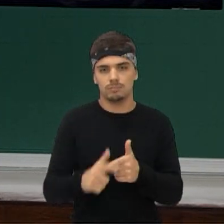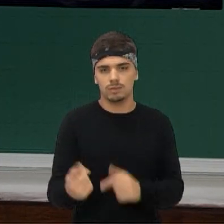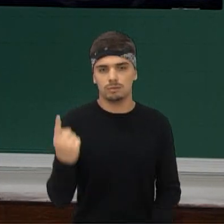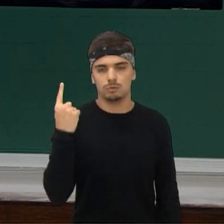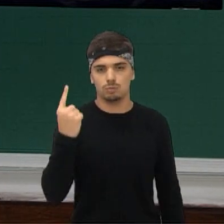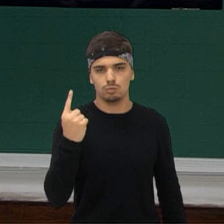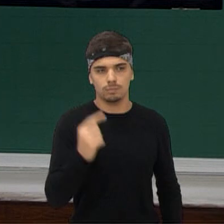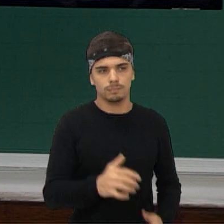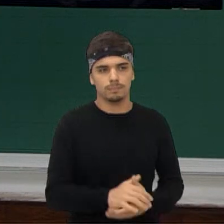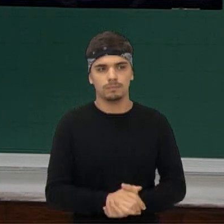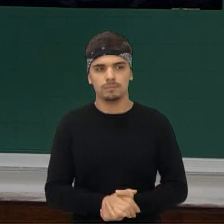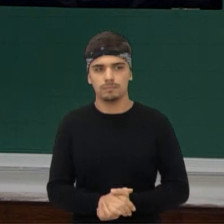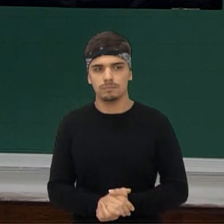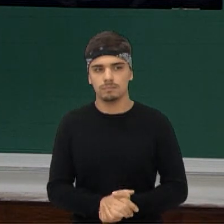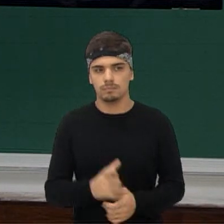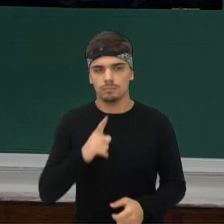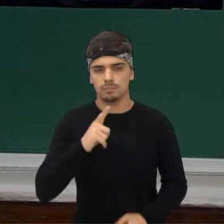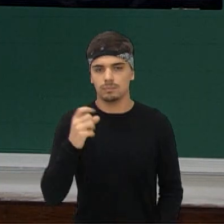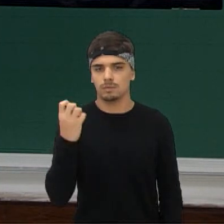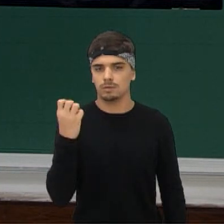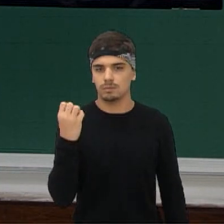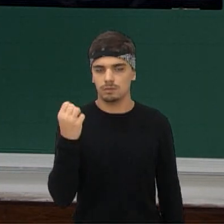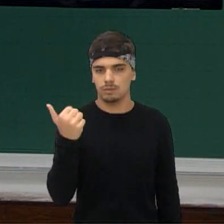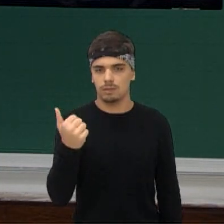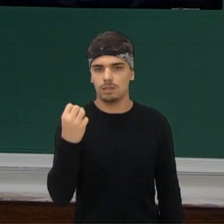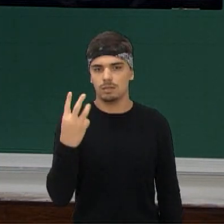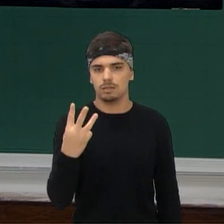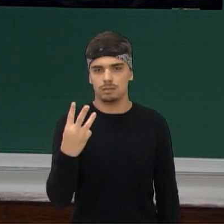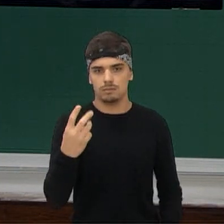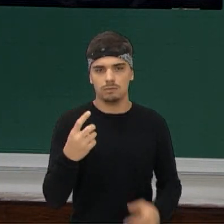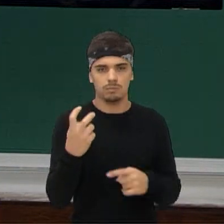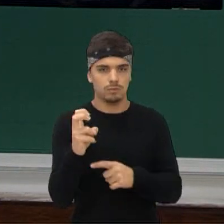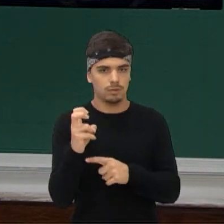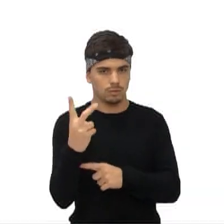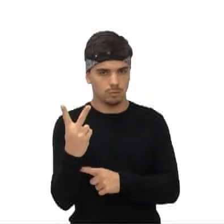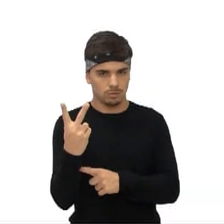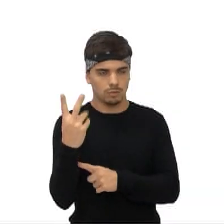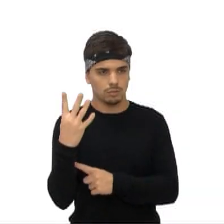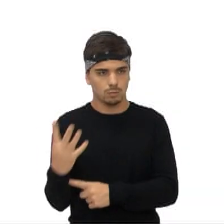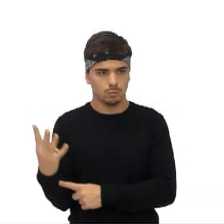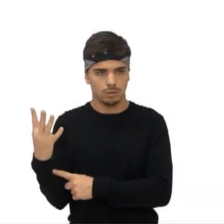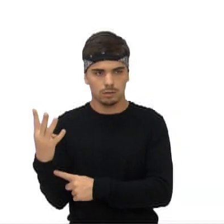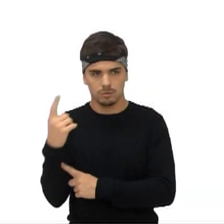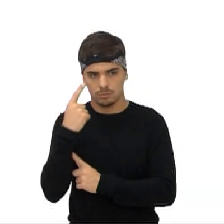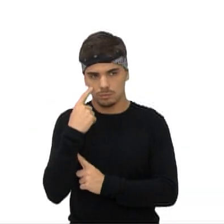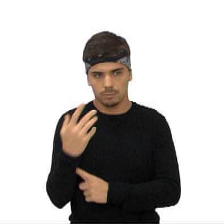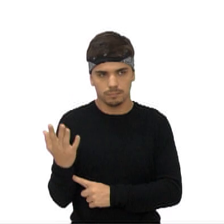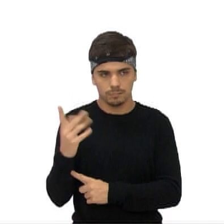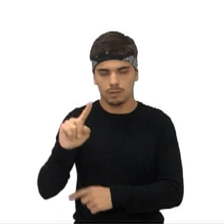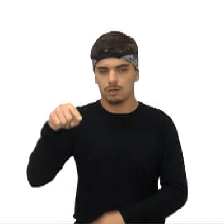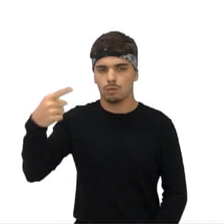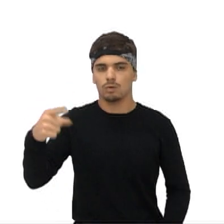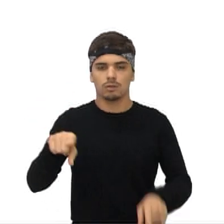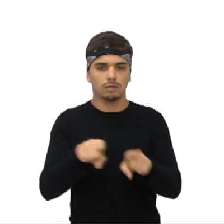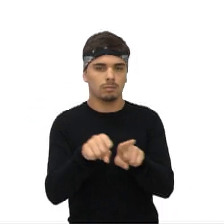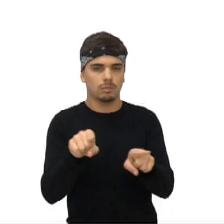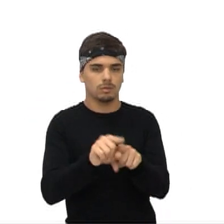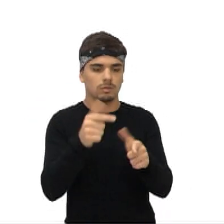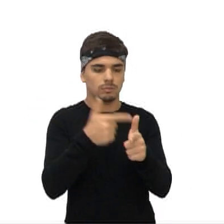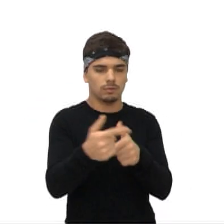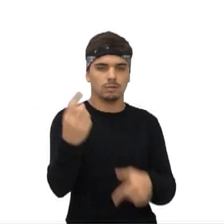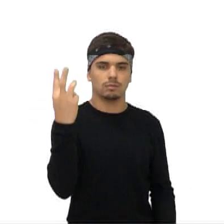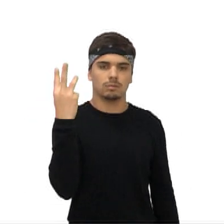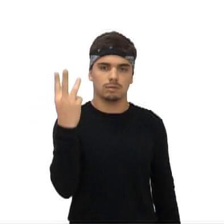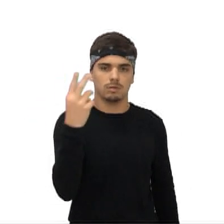1. 13 dividido por 52 é 4. No próximo, eu dividi também por 3.